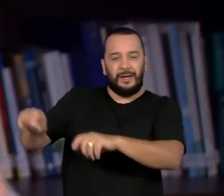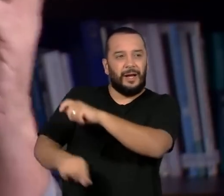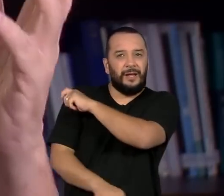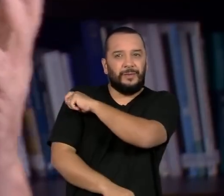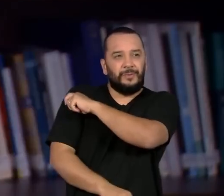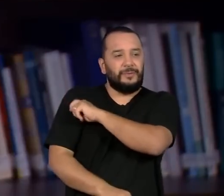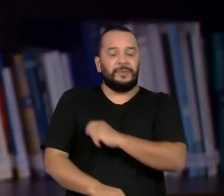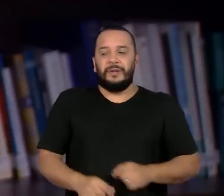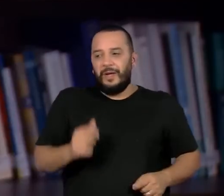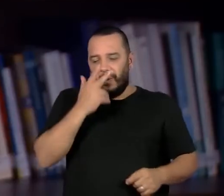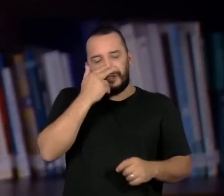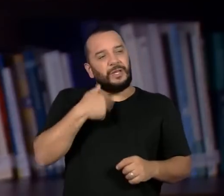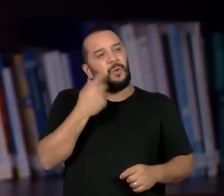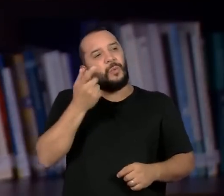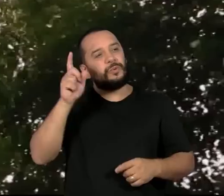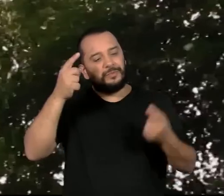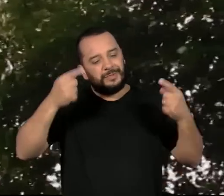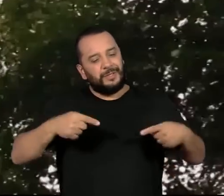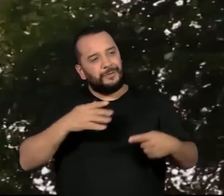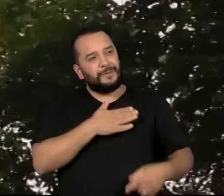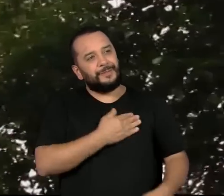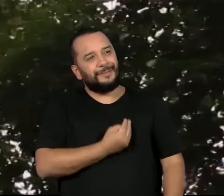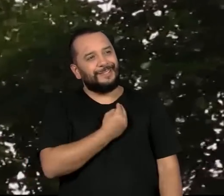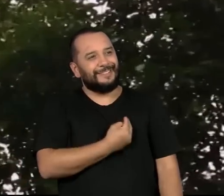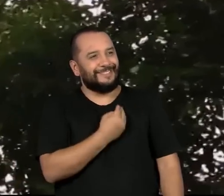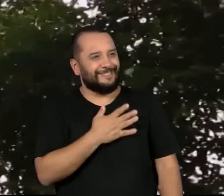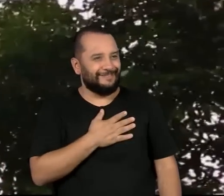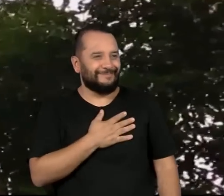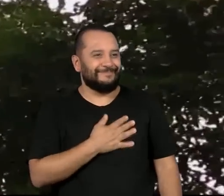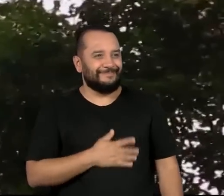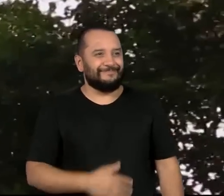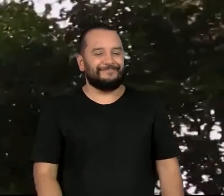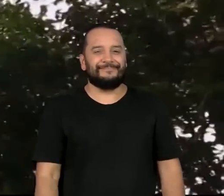talvez o último da minha carreira profissional.